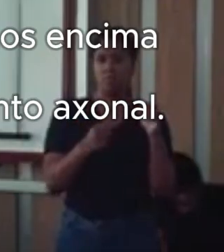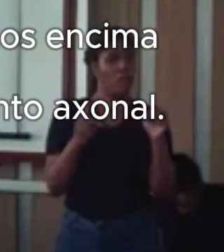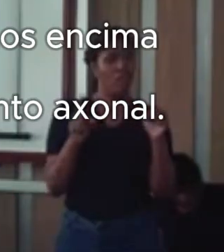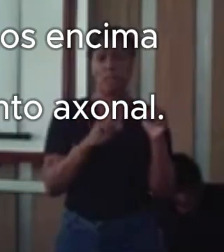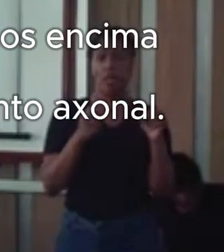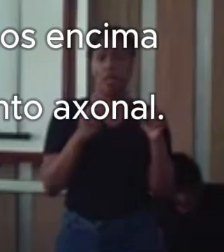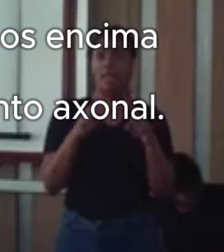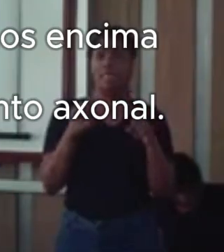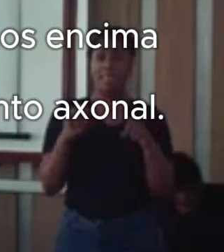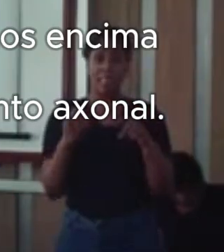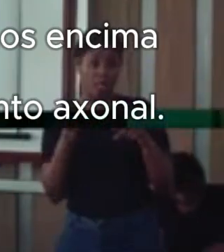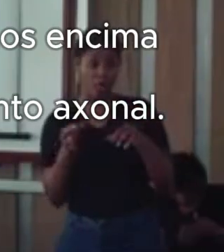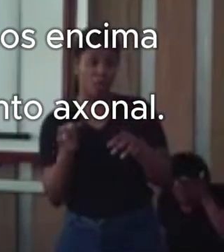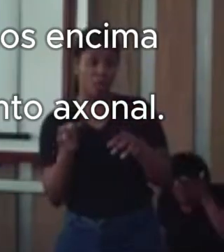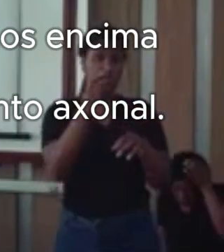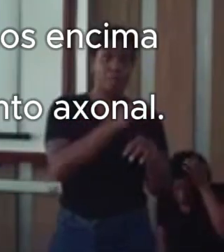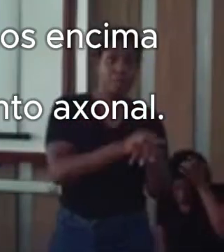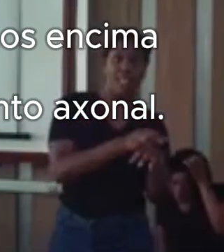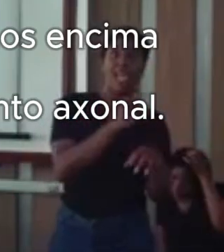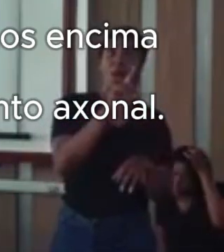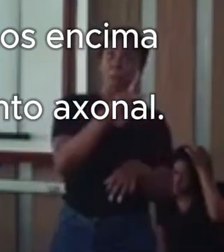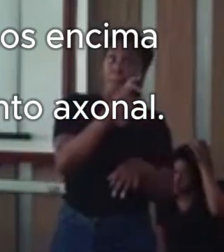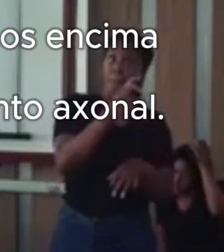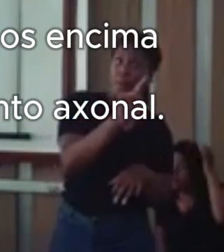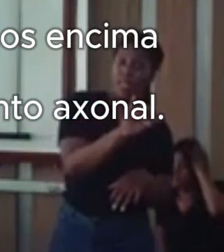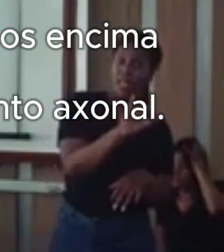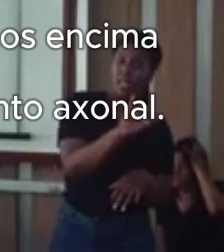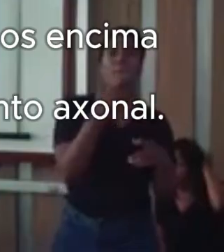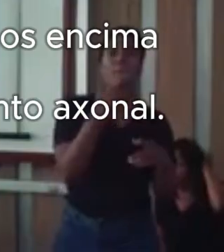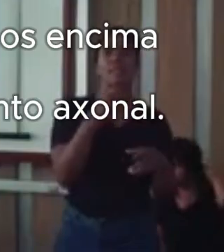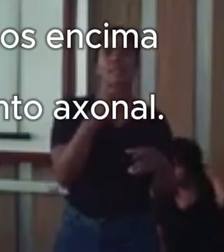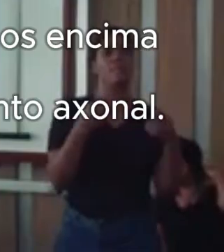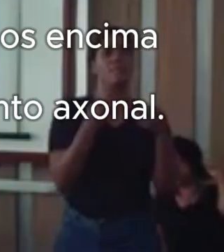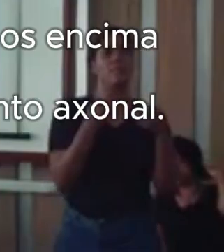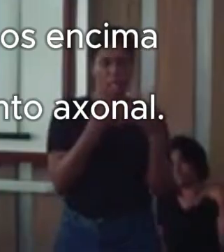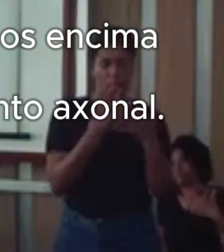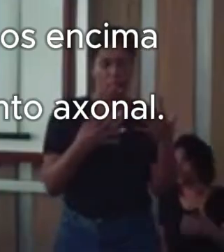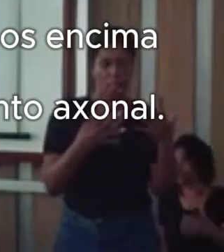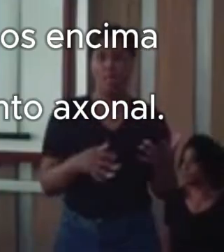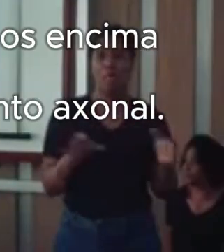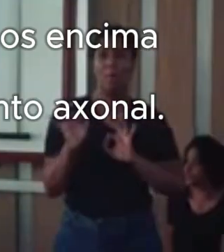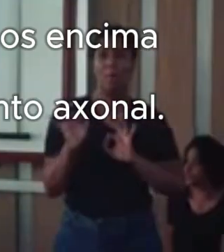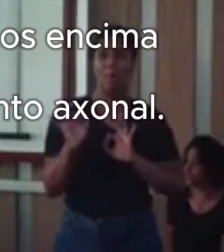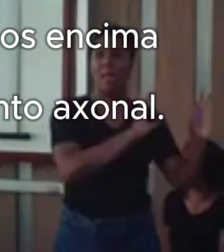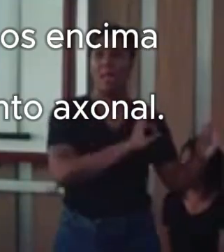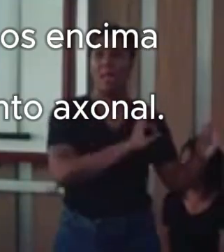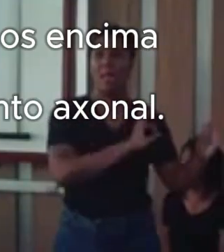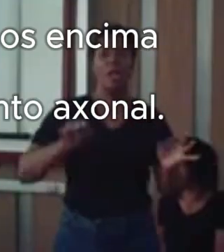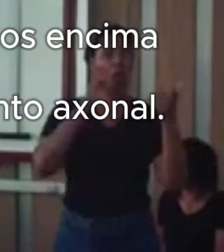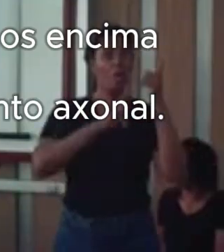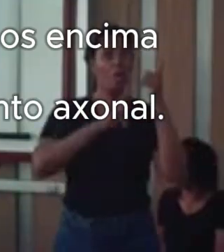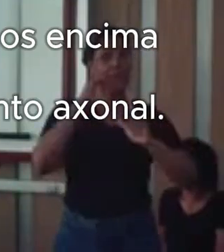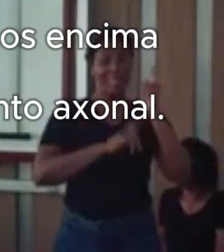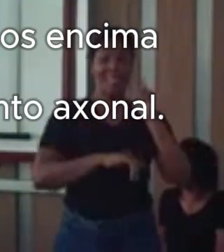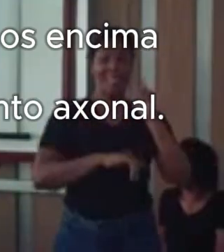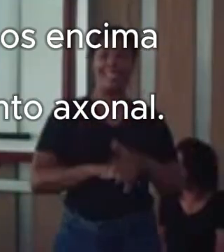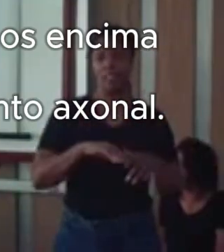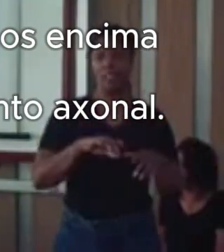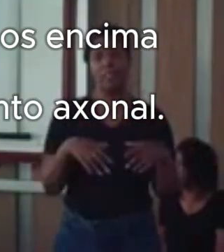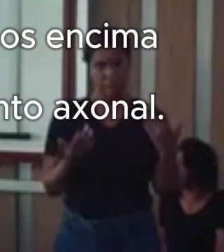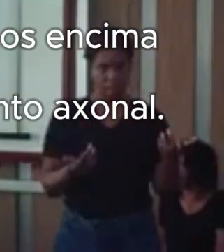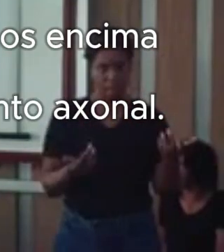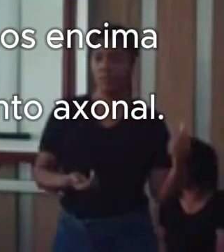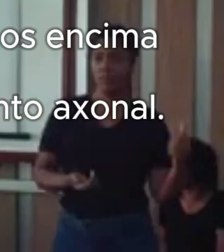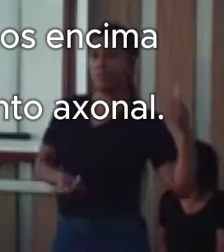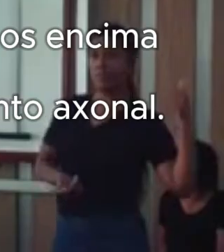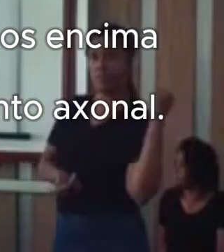cima da polilaminina, aí a gente vê um monte de prolongamento. Tá? Então, essa daqui é melhor que essa